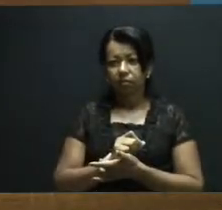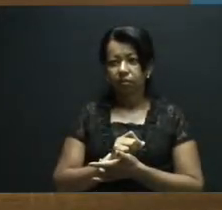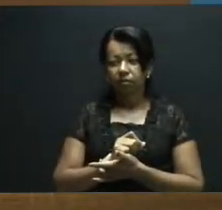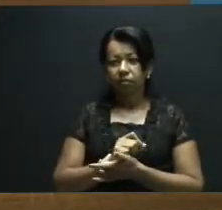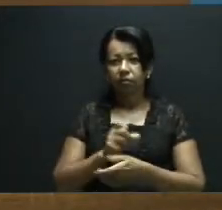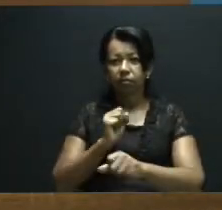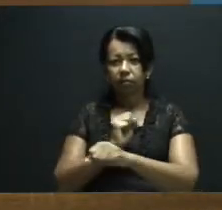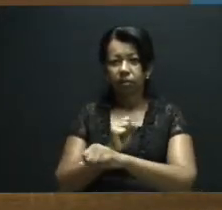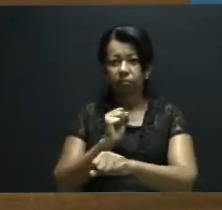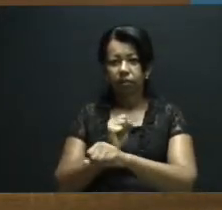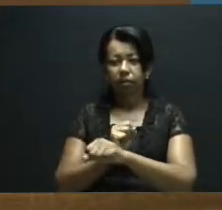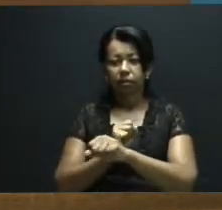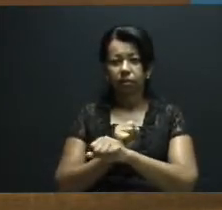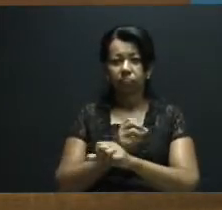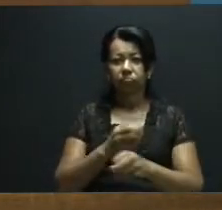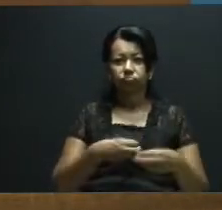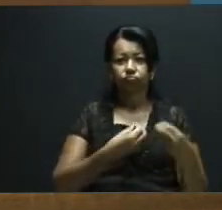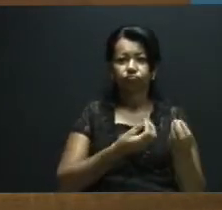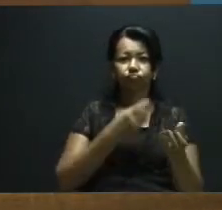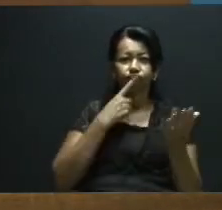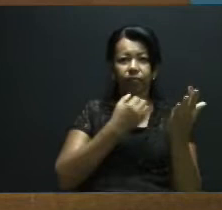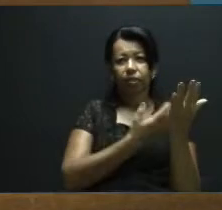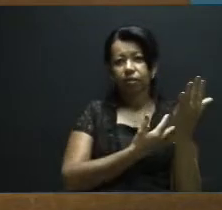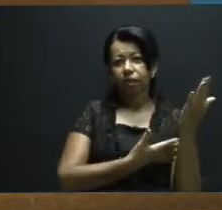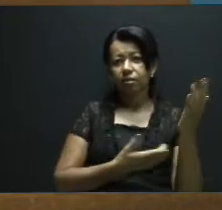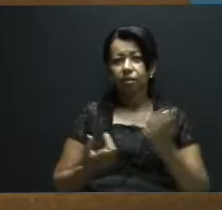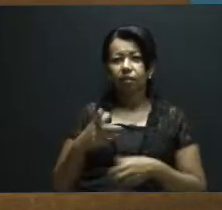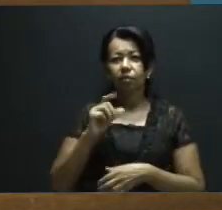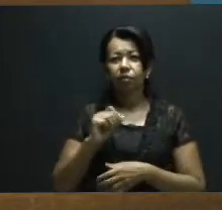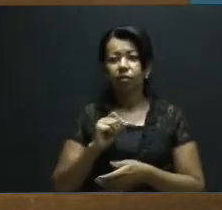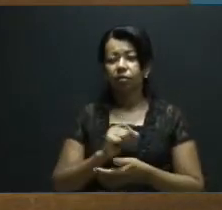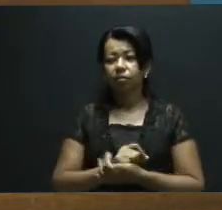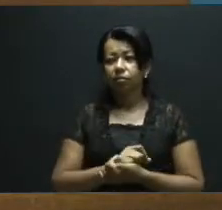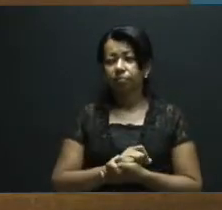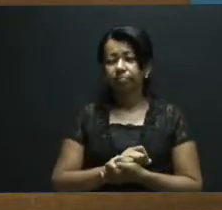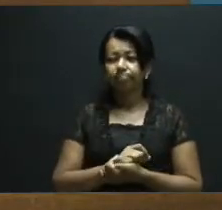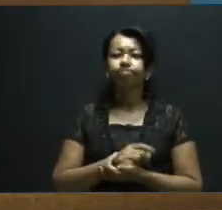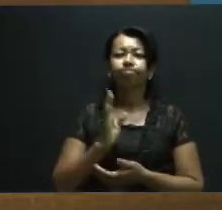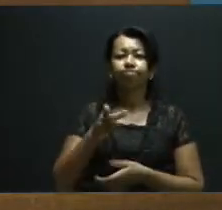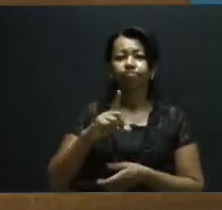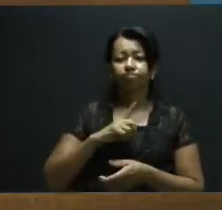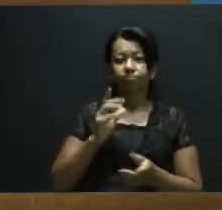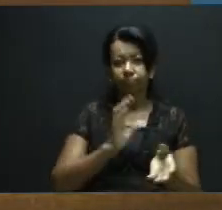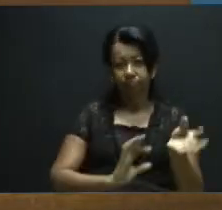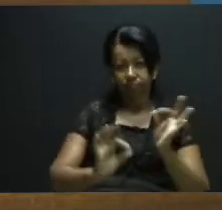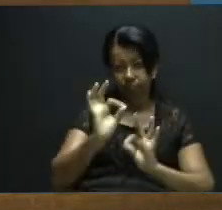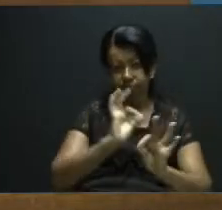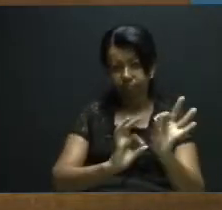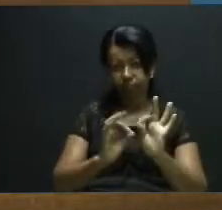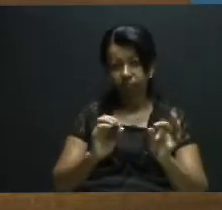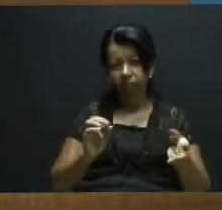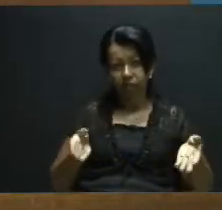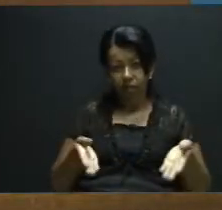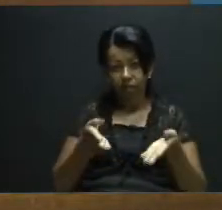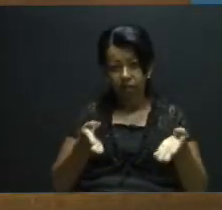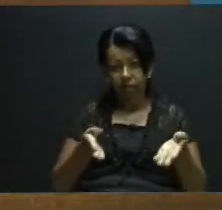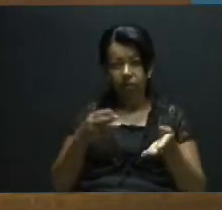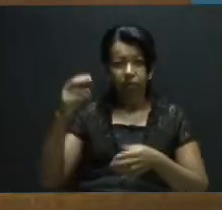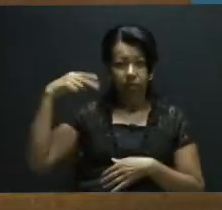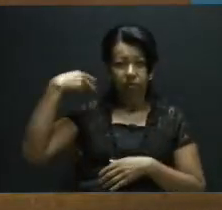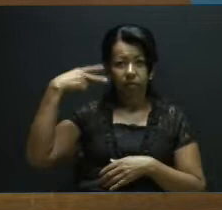doadores de sangue só vale lembrar que já existe um projeto da semana de incentivo que é do nobre vereador